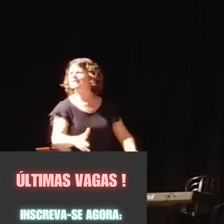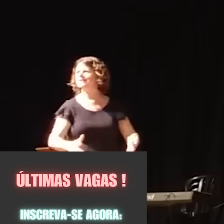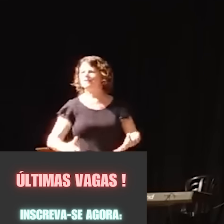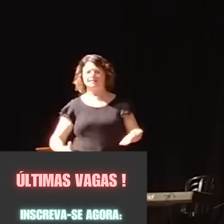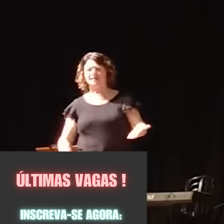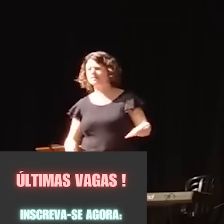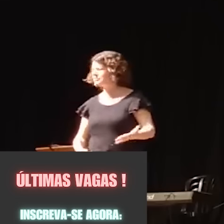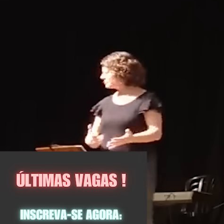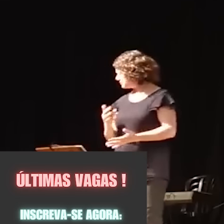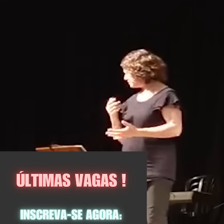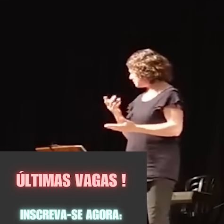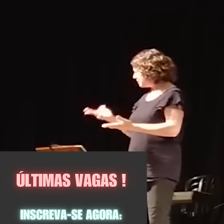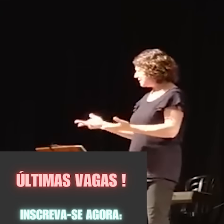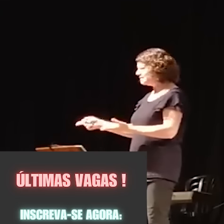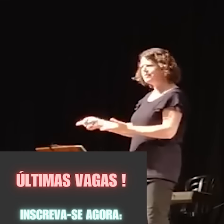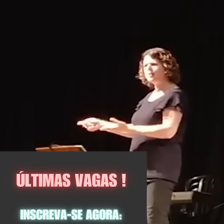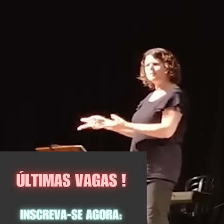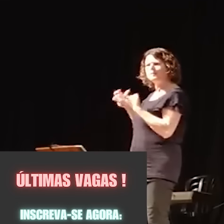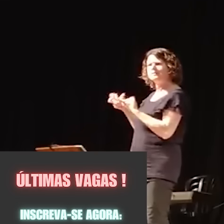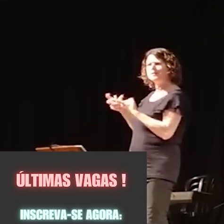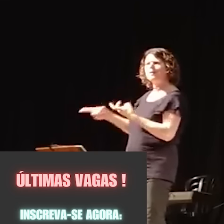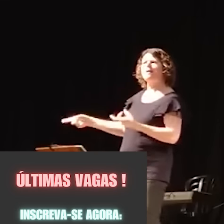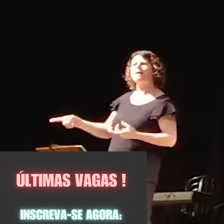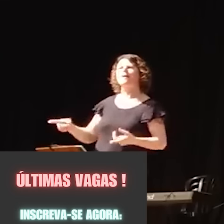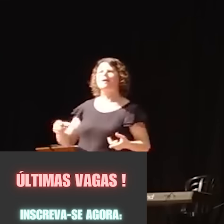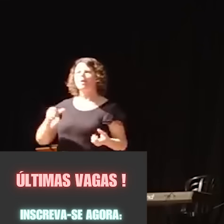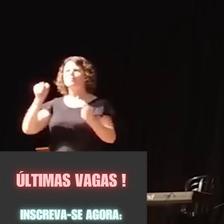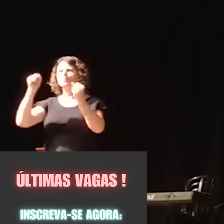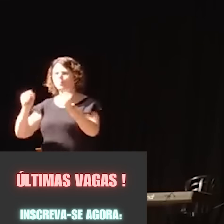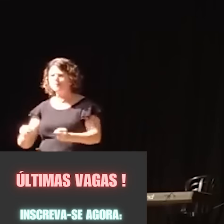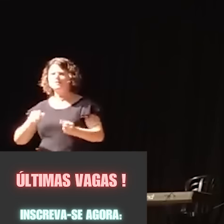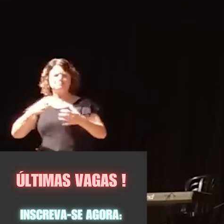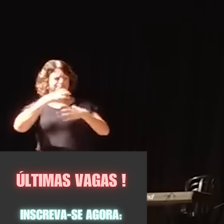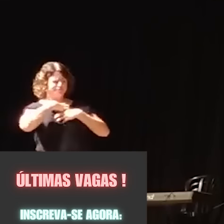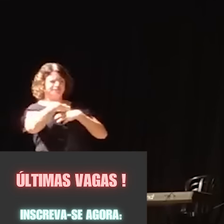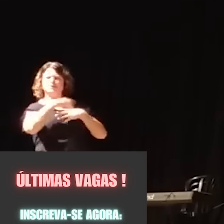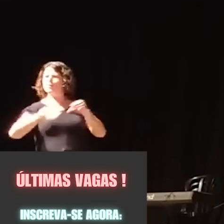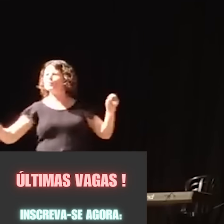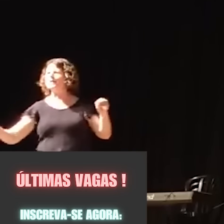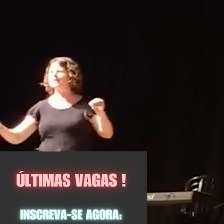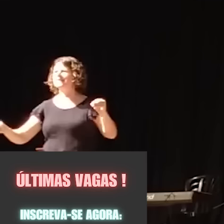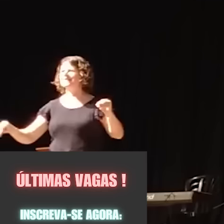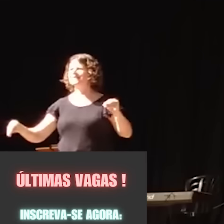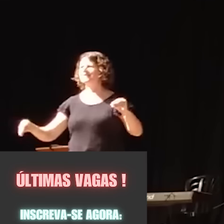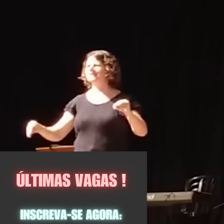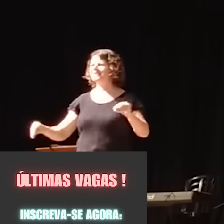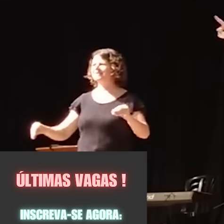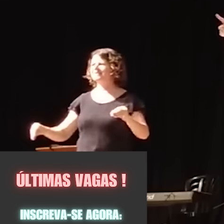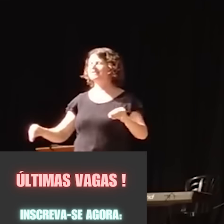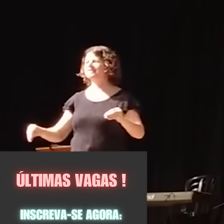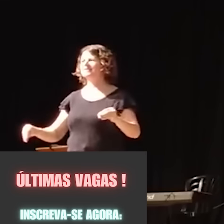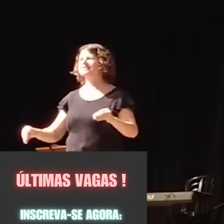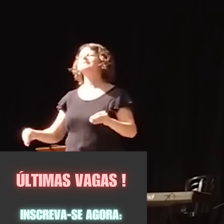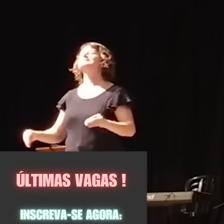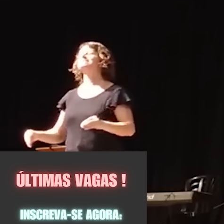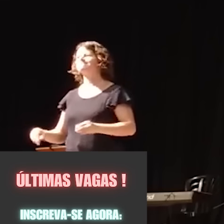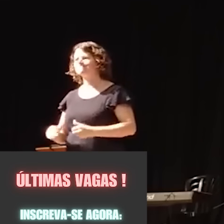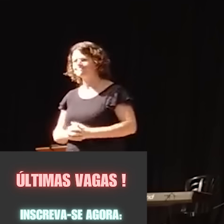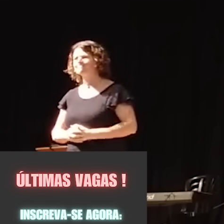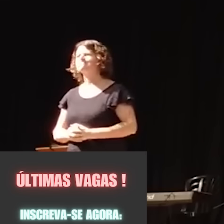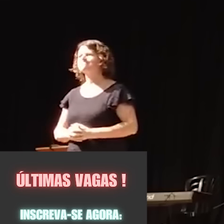pastor mas a fé ela leva você para um ambiente da impossibilidade tua mas a possibilidade do